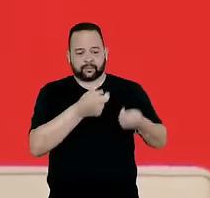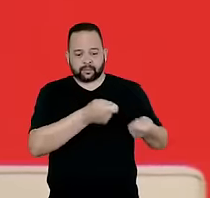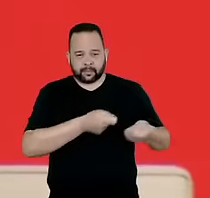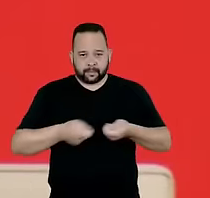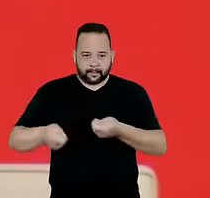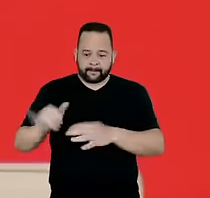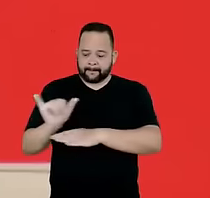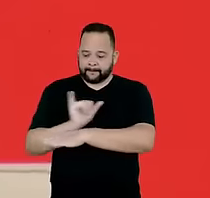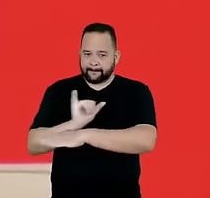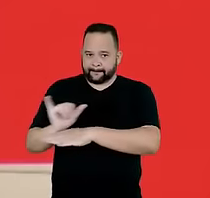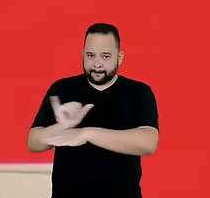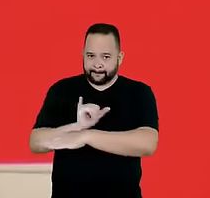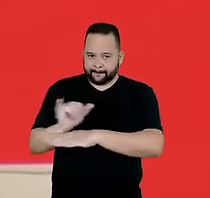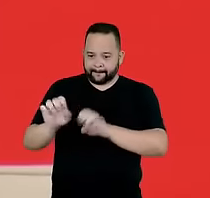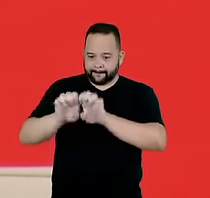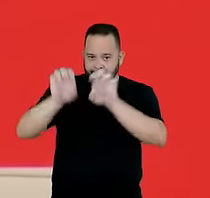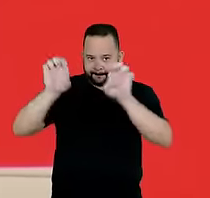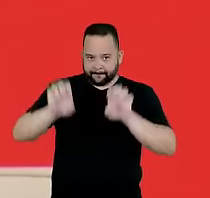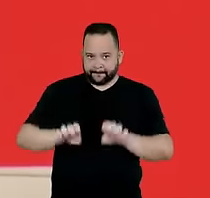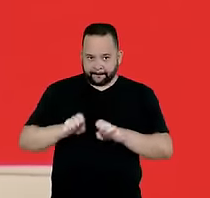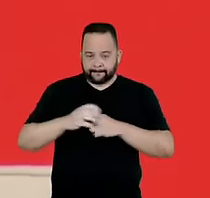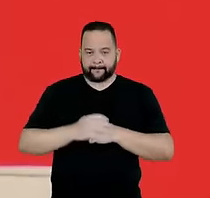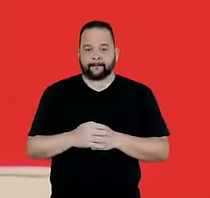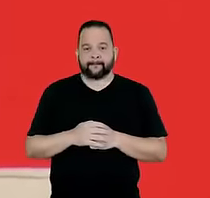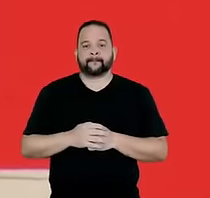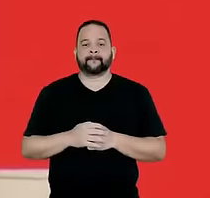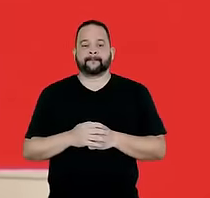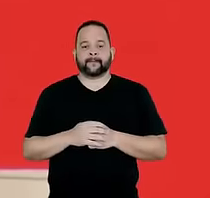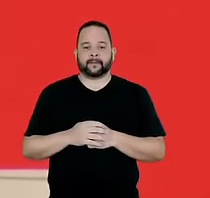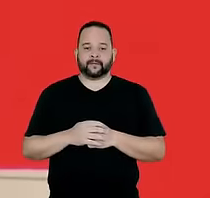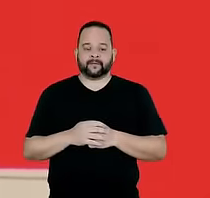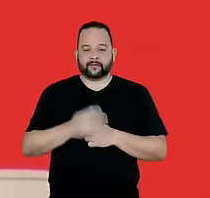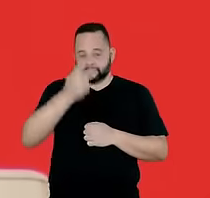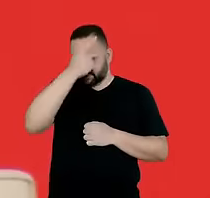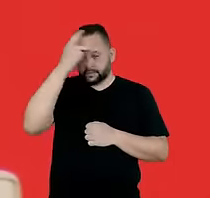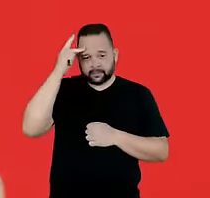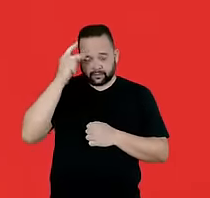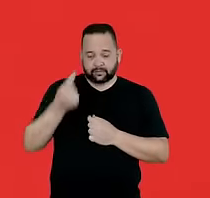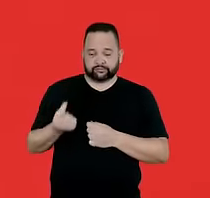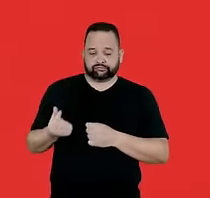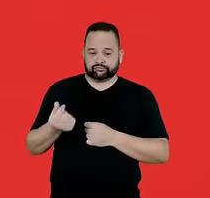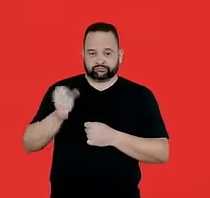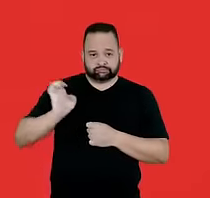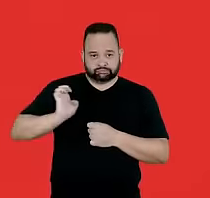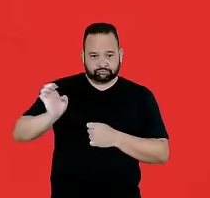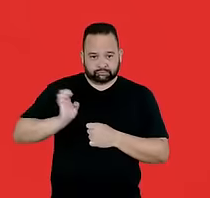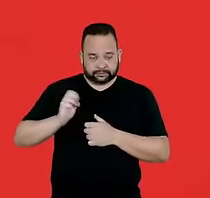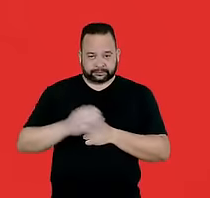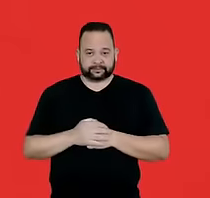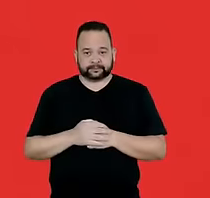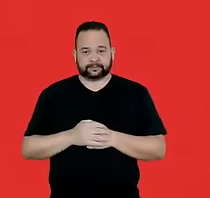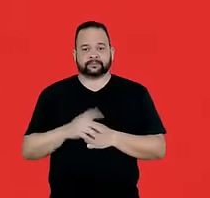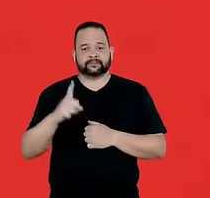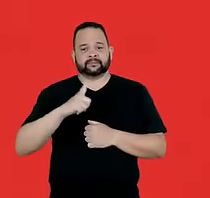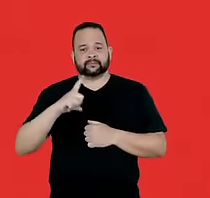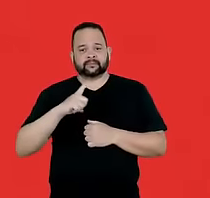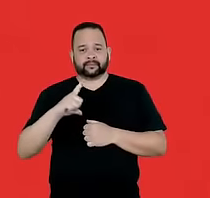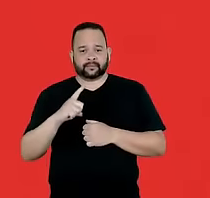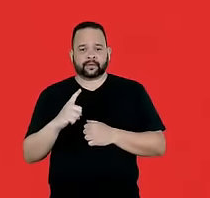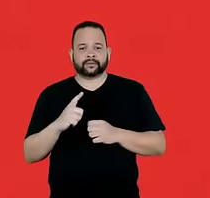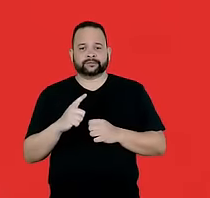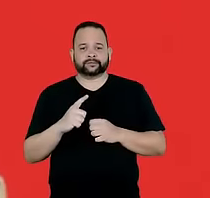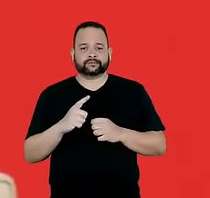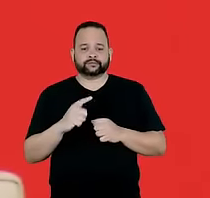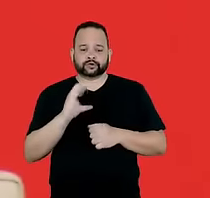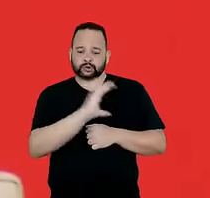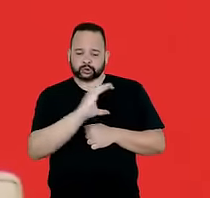wealth na no nosso alta renda que a gente chama que passa pela coordenação de diversas áreas